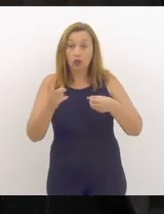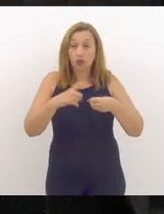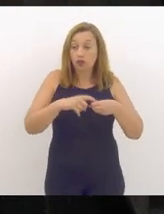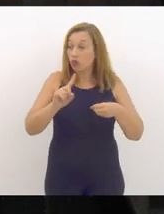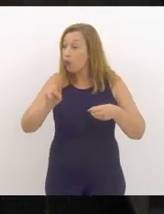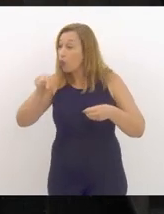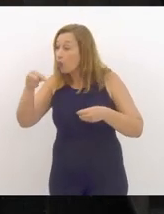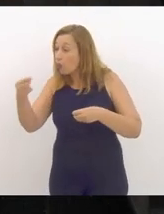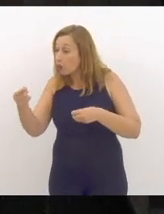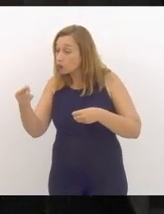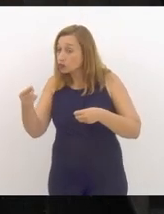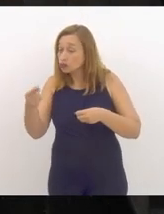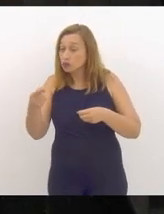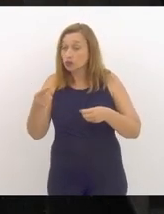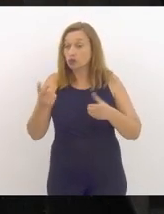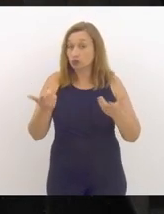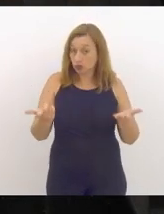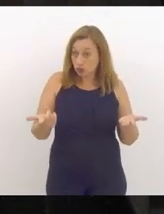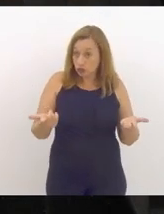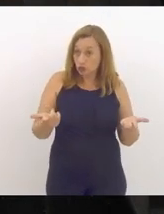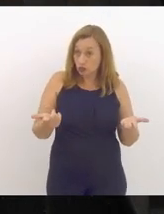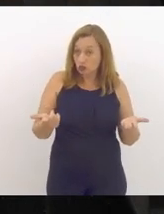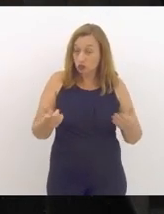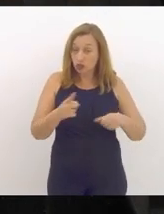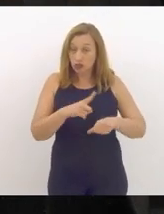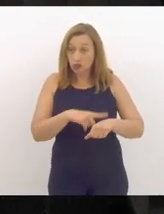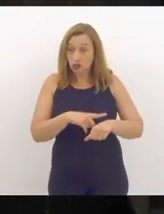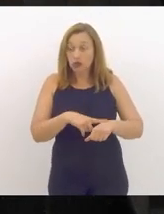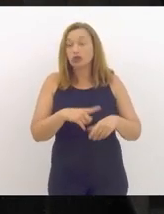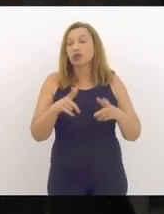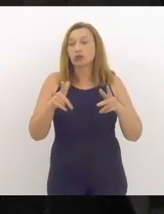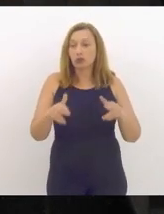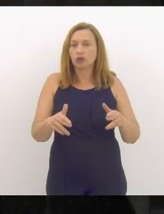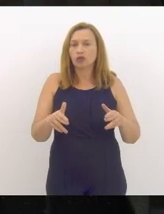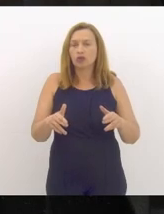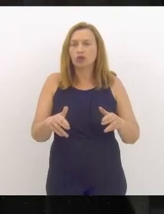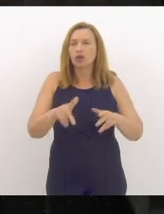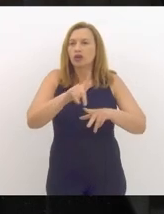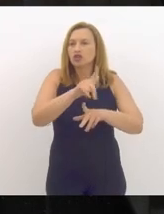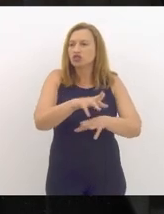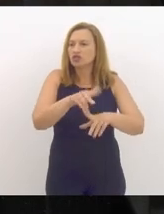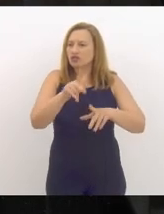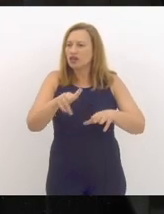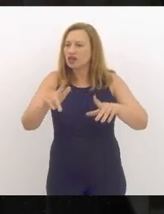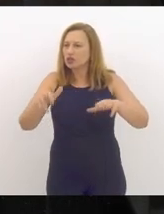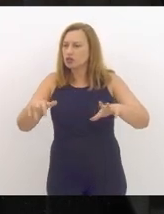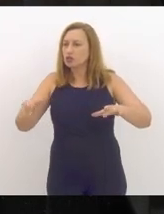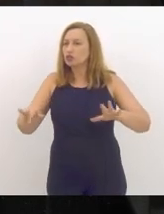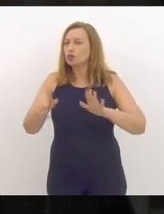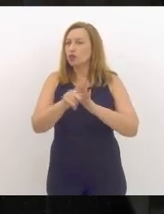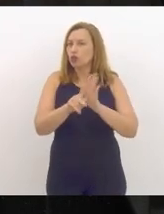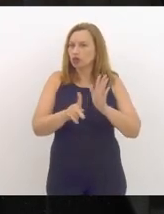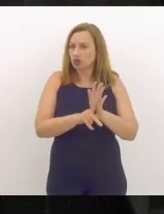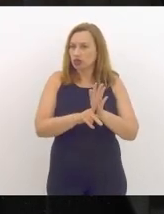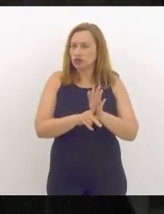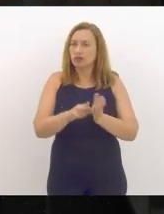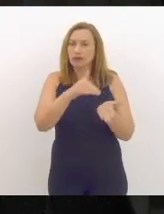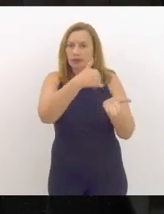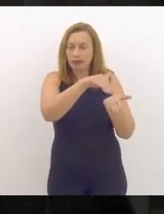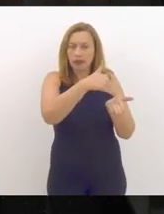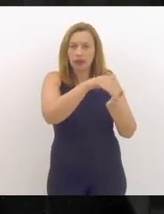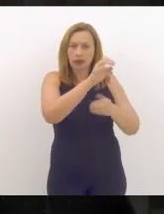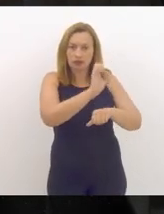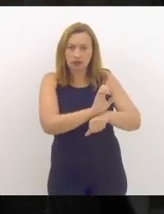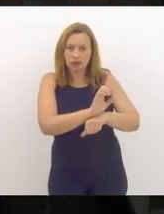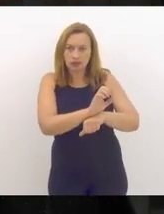outro instrumento da mesmo porte, para diversos projetos, com a Secretaria de